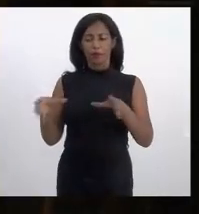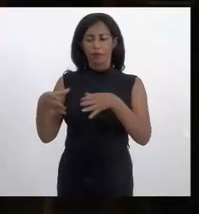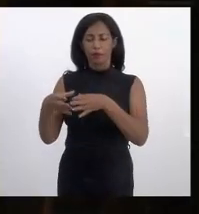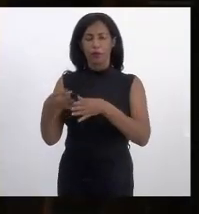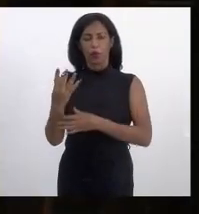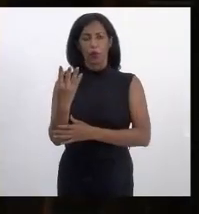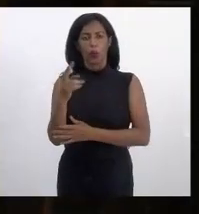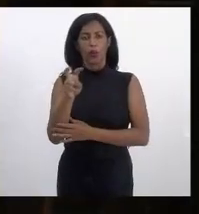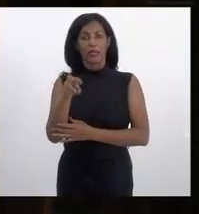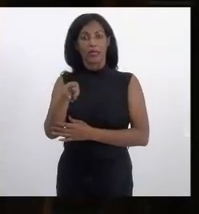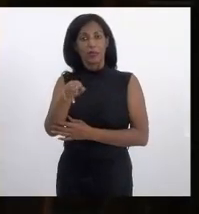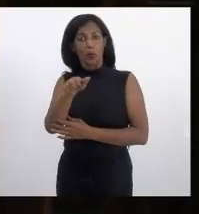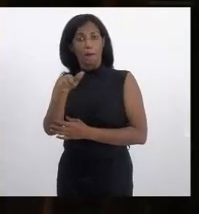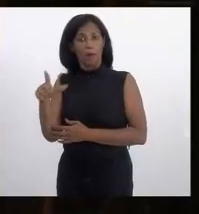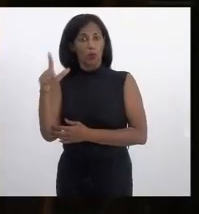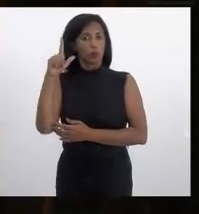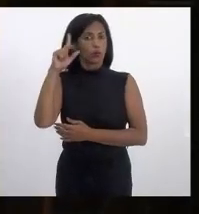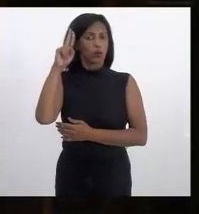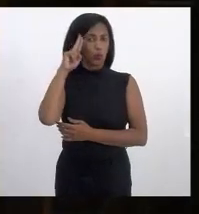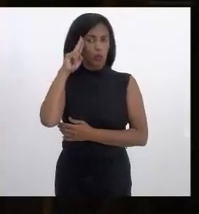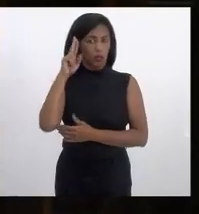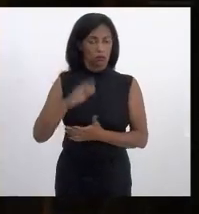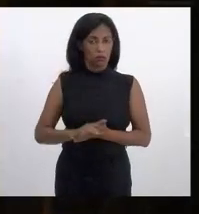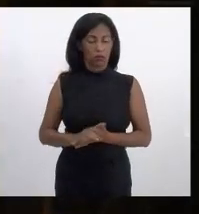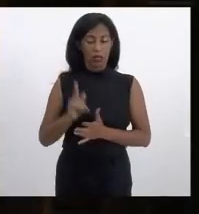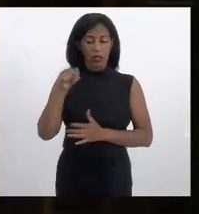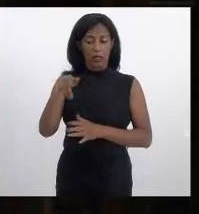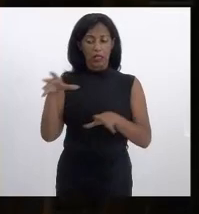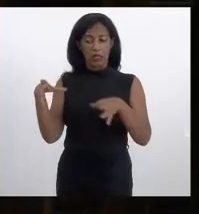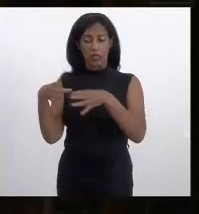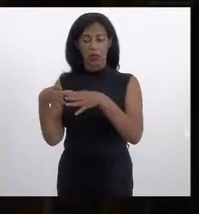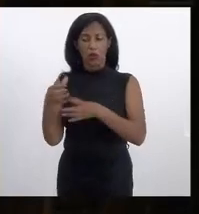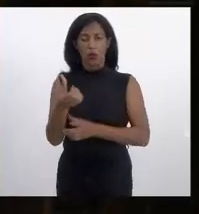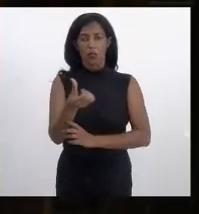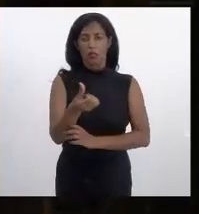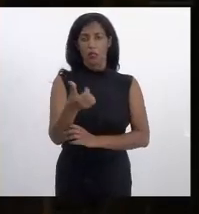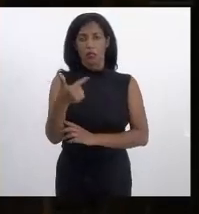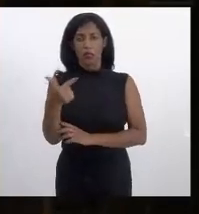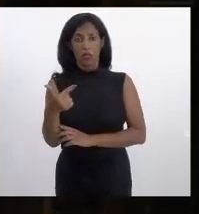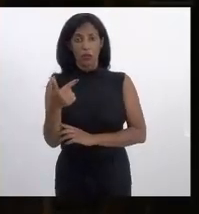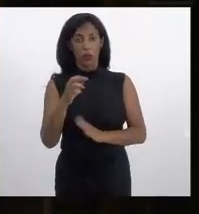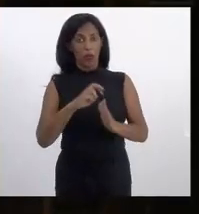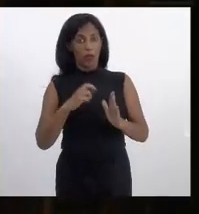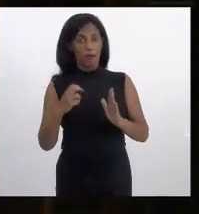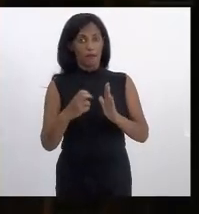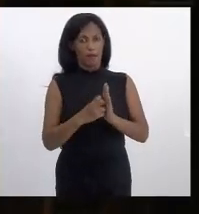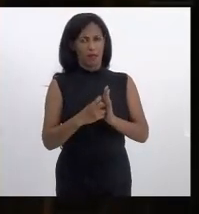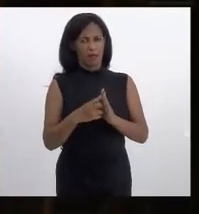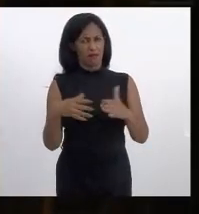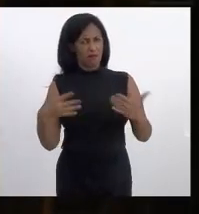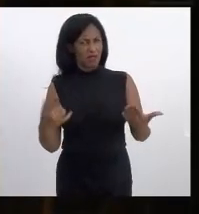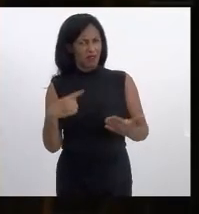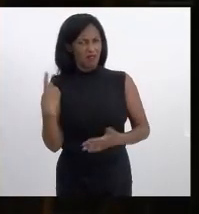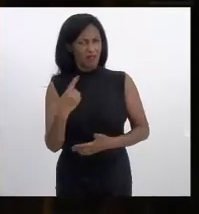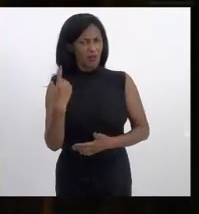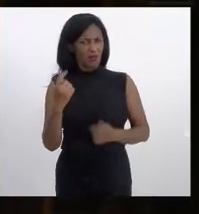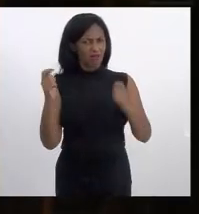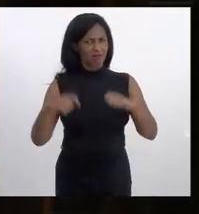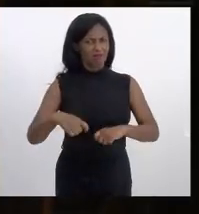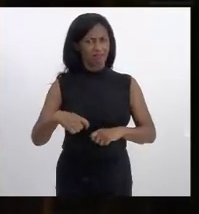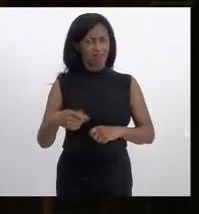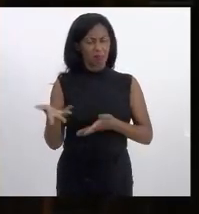com 45.000 praças é desse grupo saíram 62 emendas Será que nós não somos